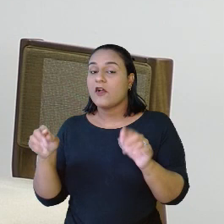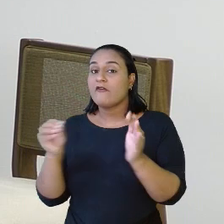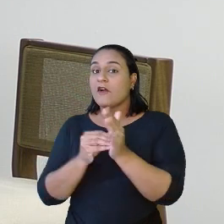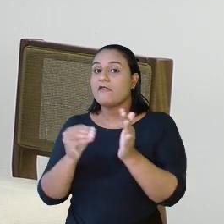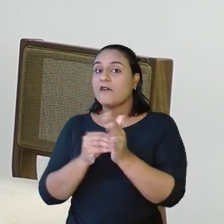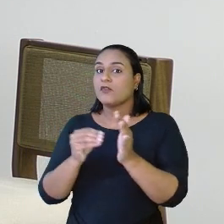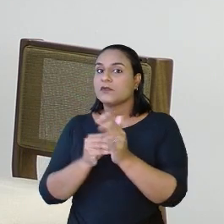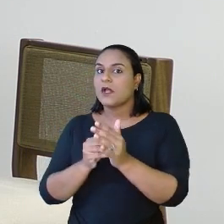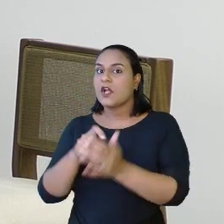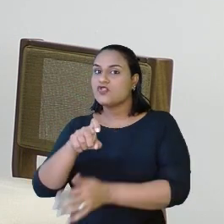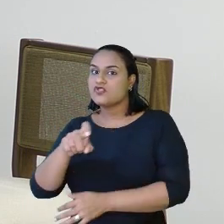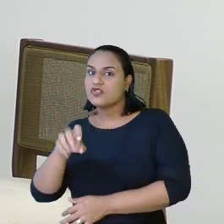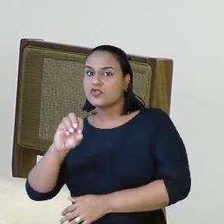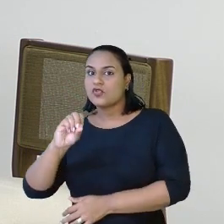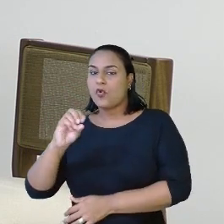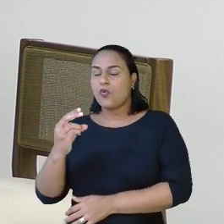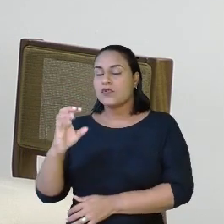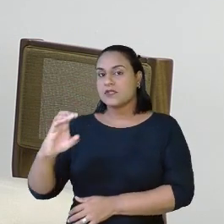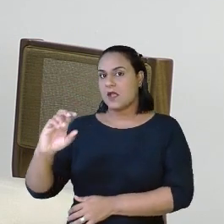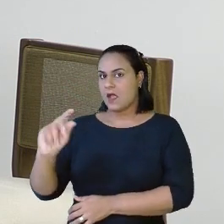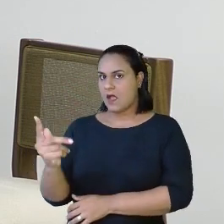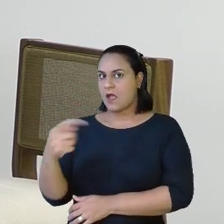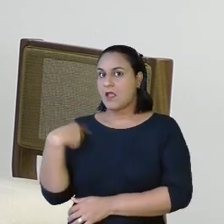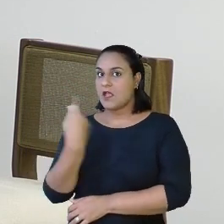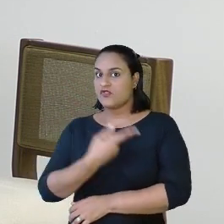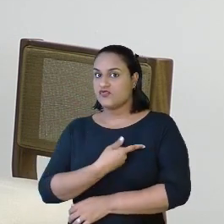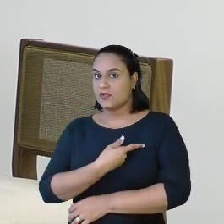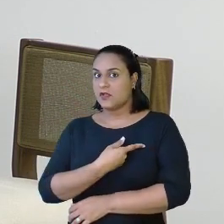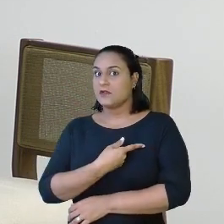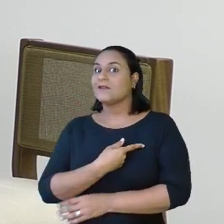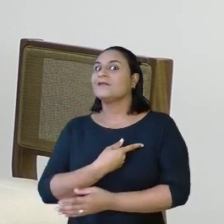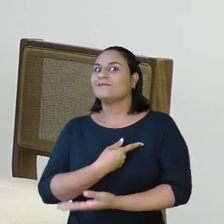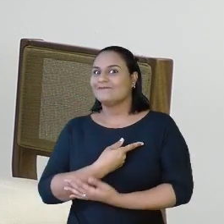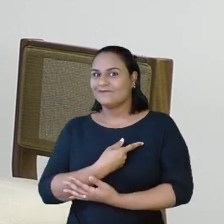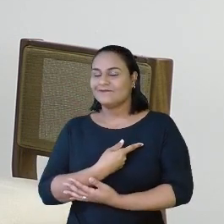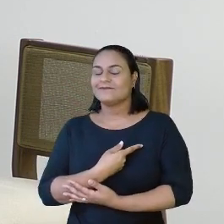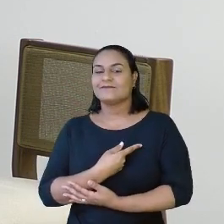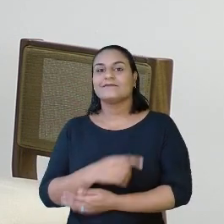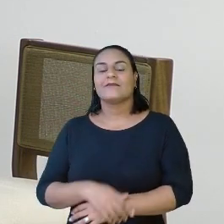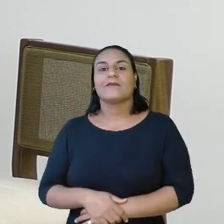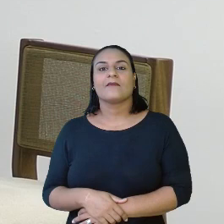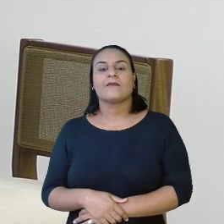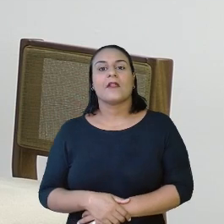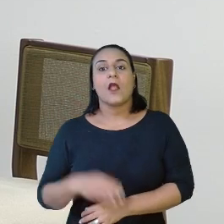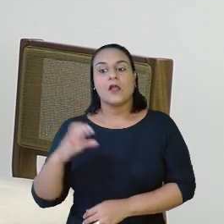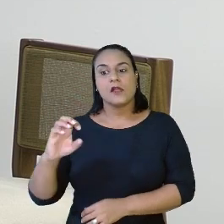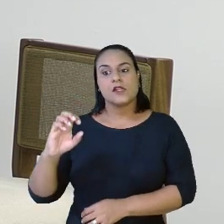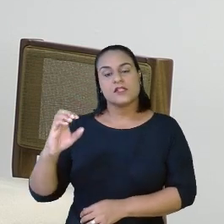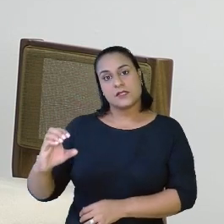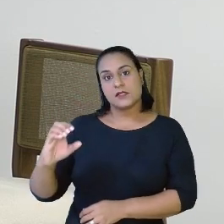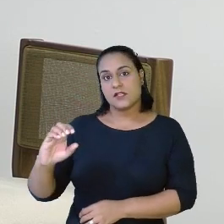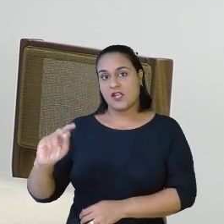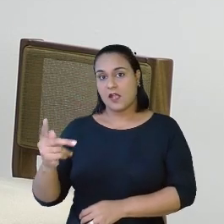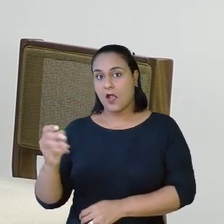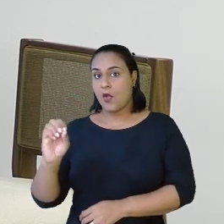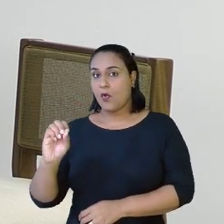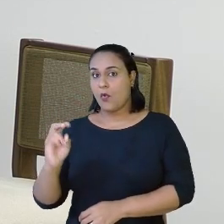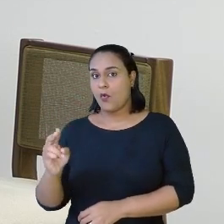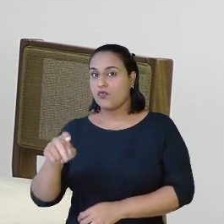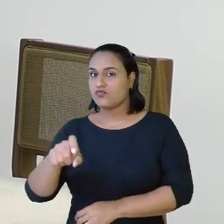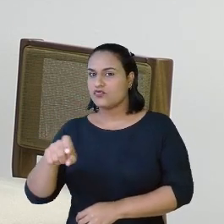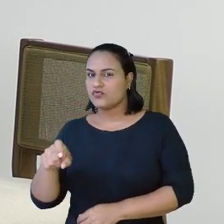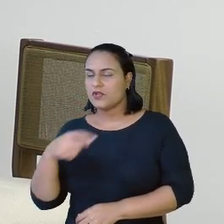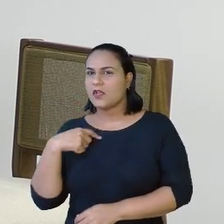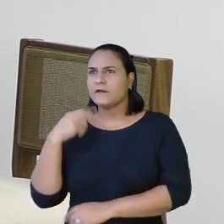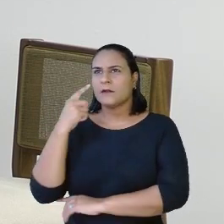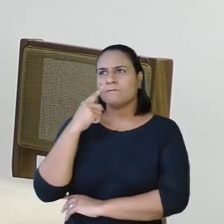vai completar estas palavras com X ou CH. E ao final, nós teremos a receita de um